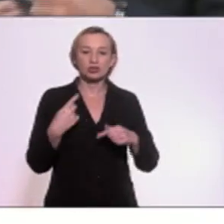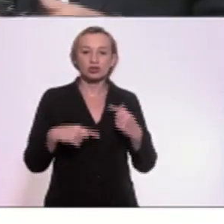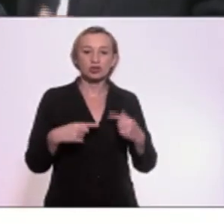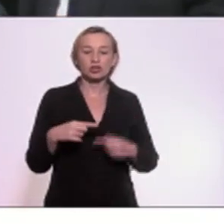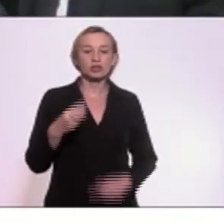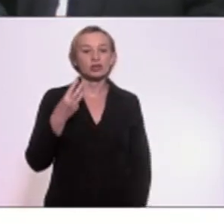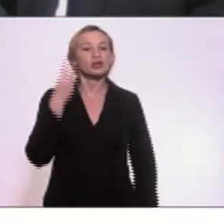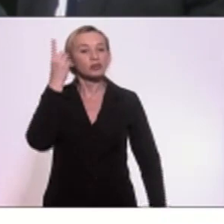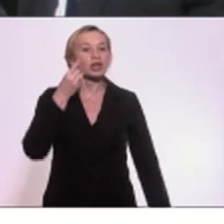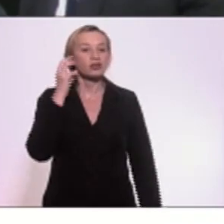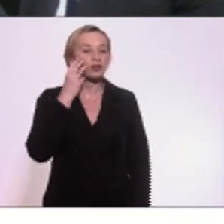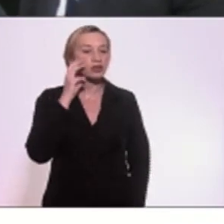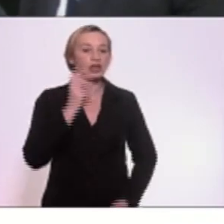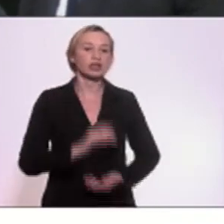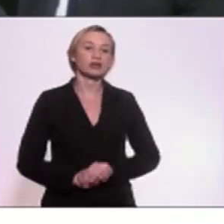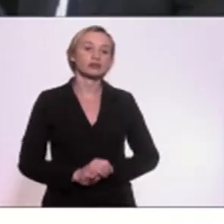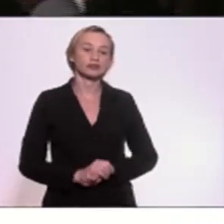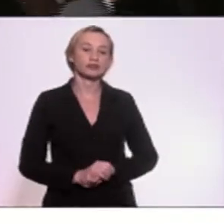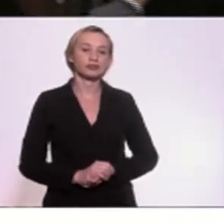Waldeck.